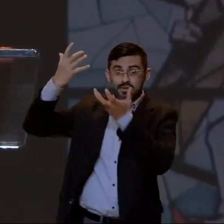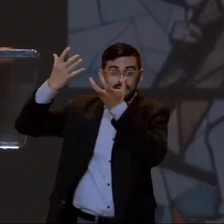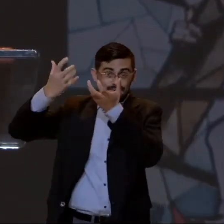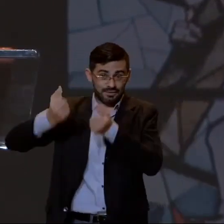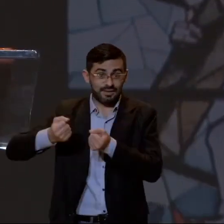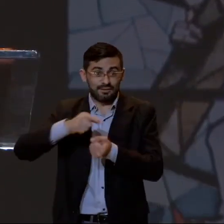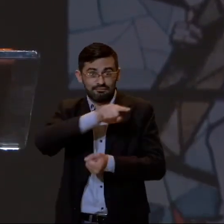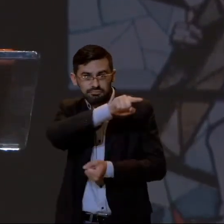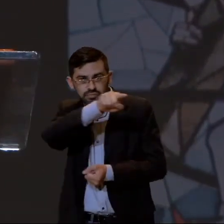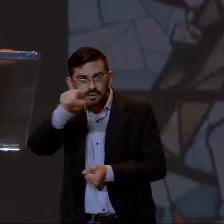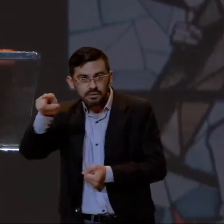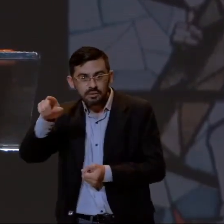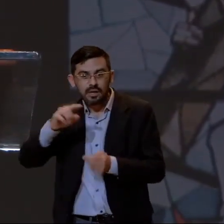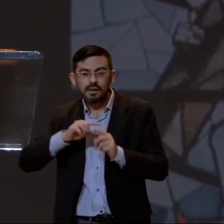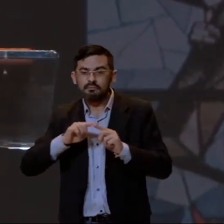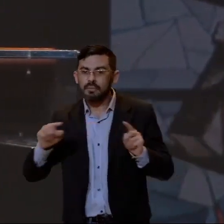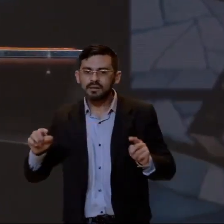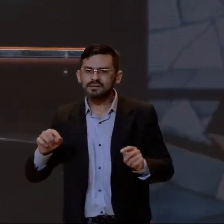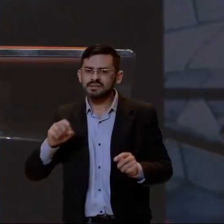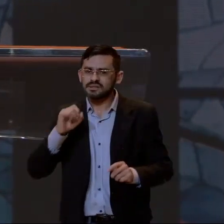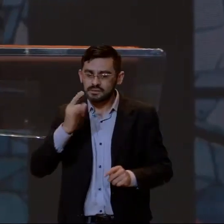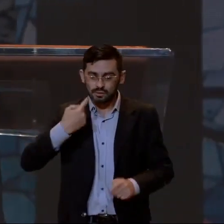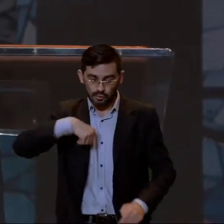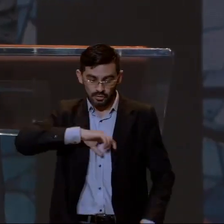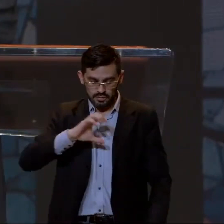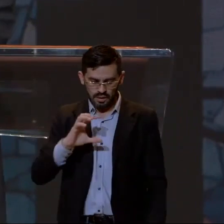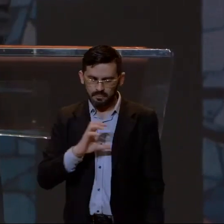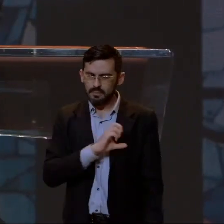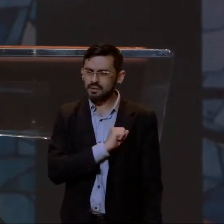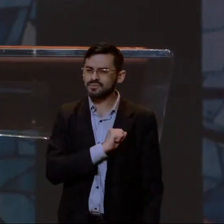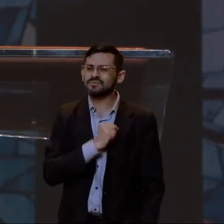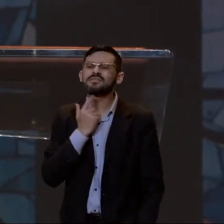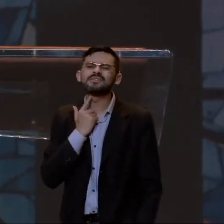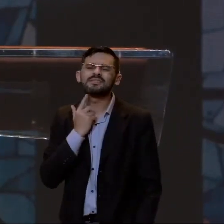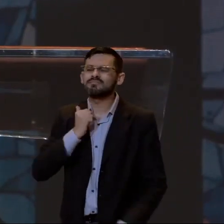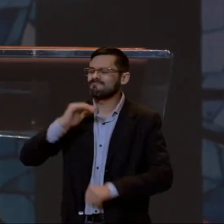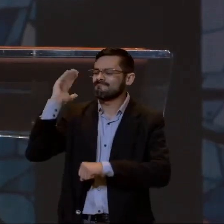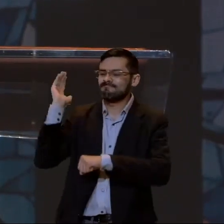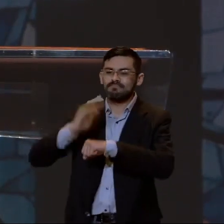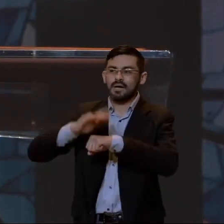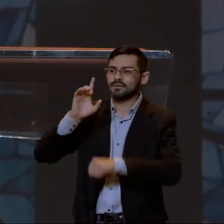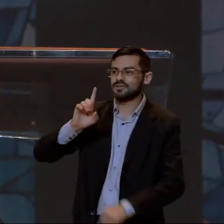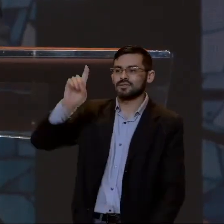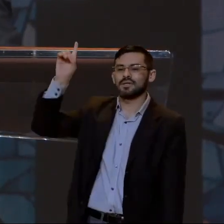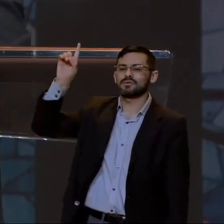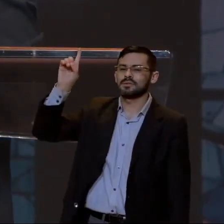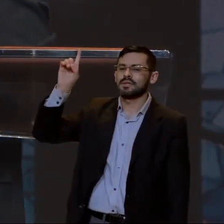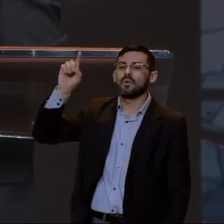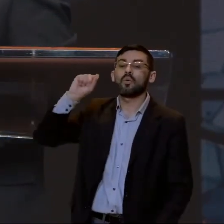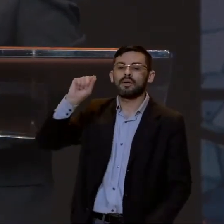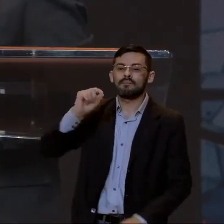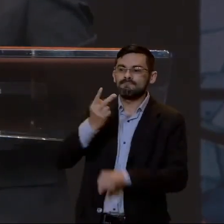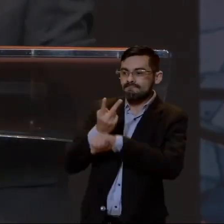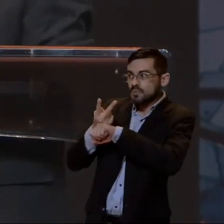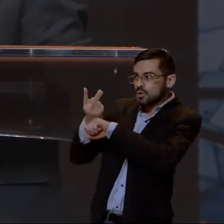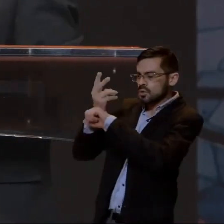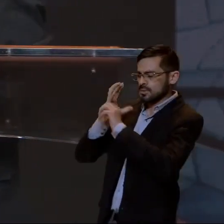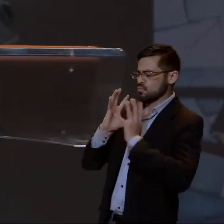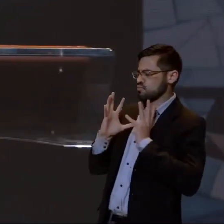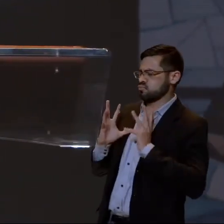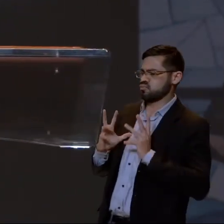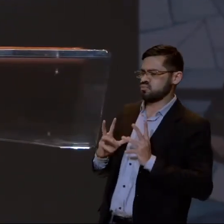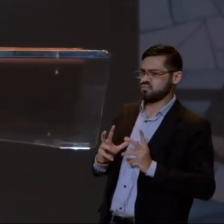você está. Mas quem ama o Senhor, quem deseja mais de Deus, purifica a sua vida,